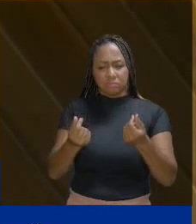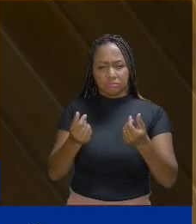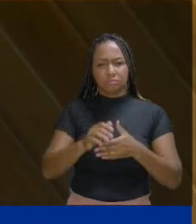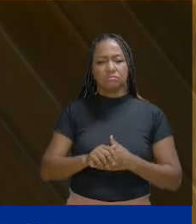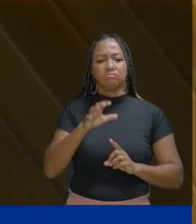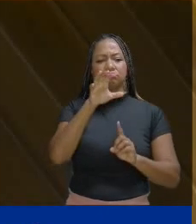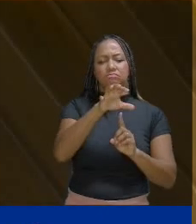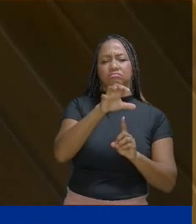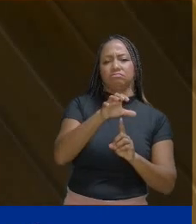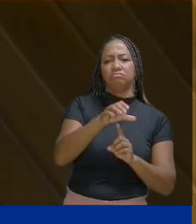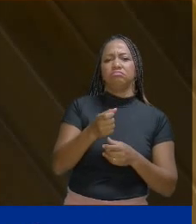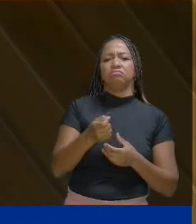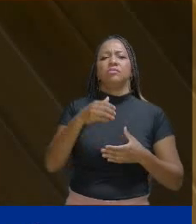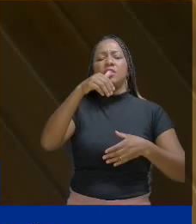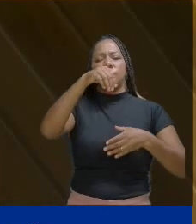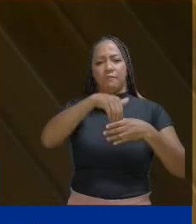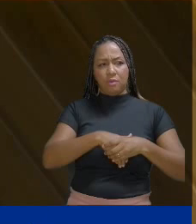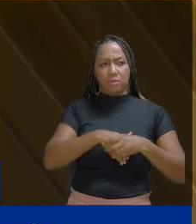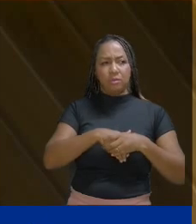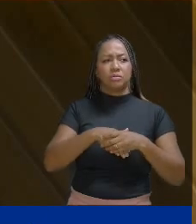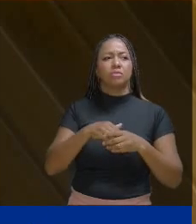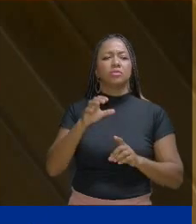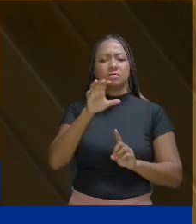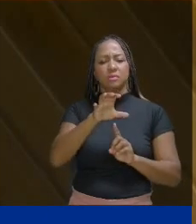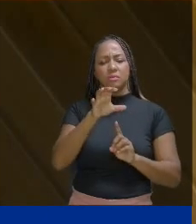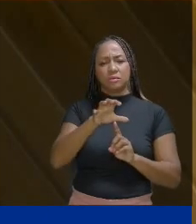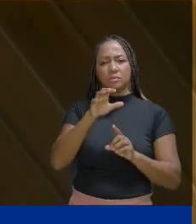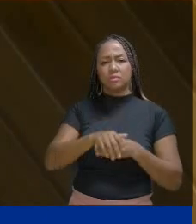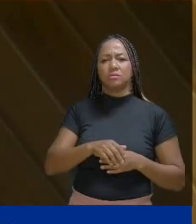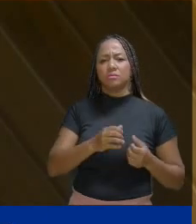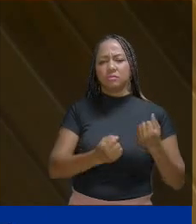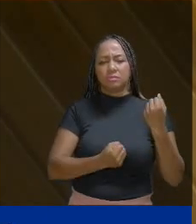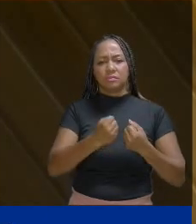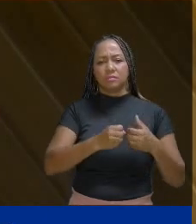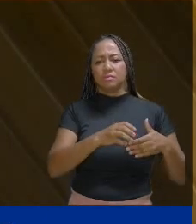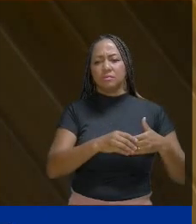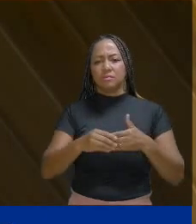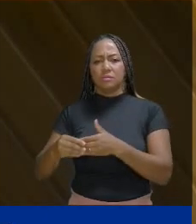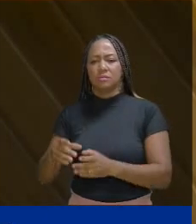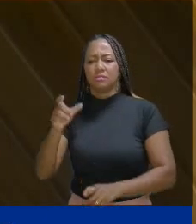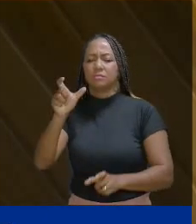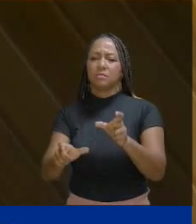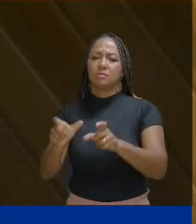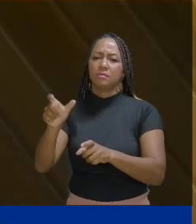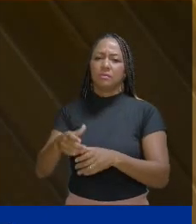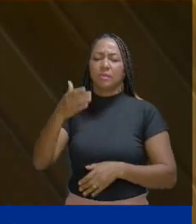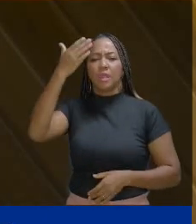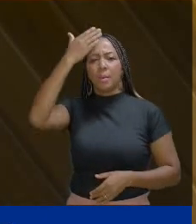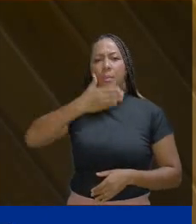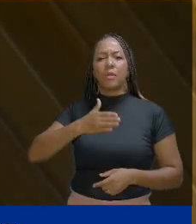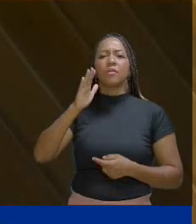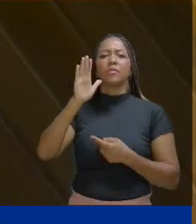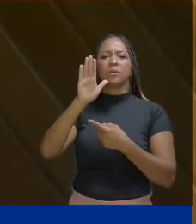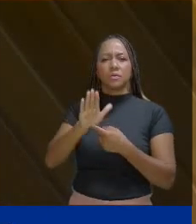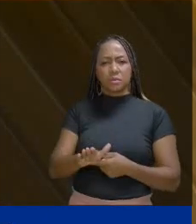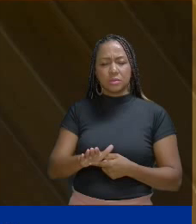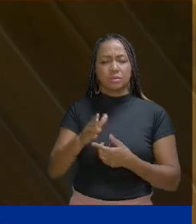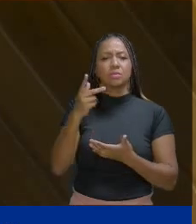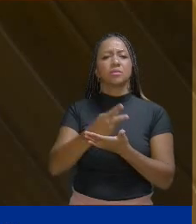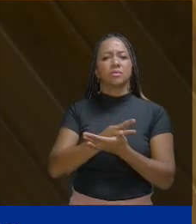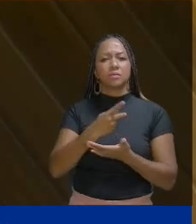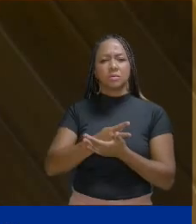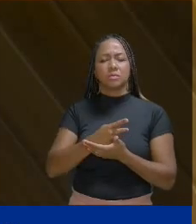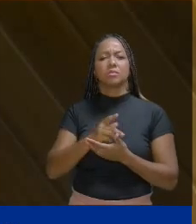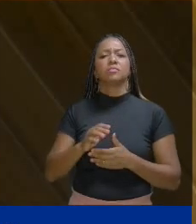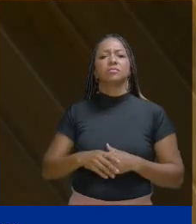captação ilícita de sufrágio consistentes no transporte de eleitores. As provas que demonstraram os